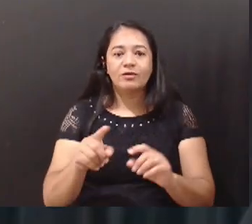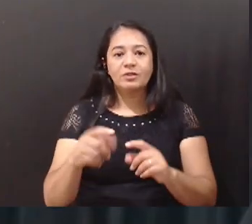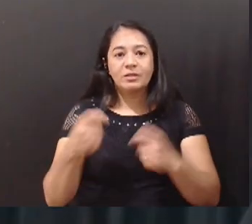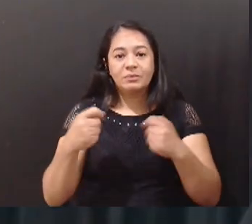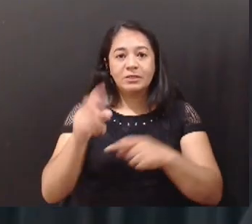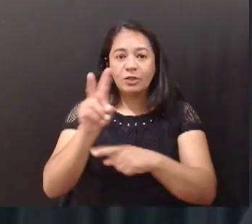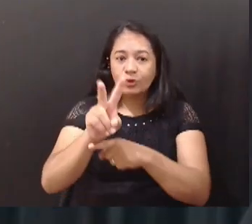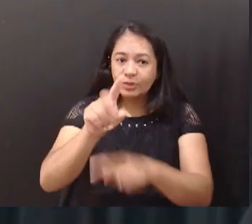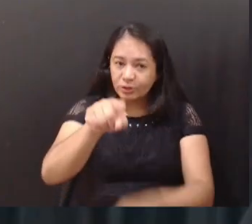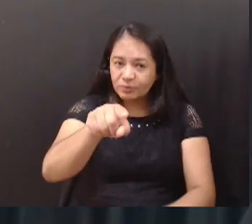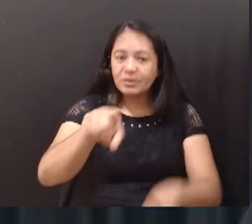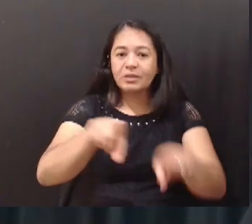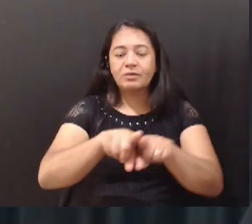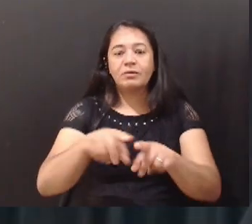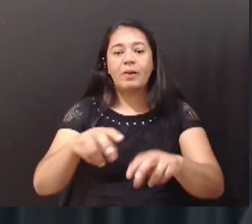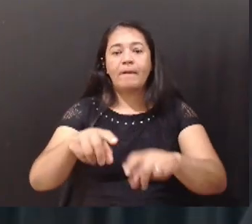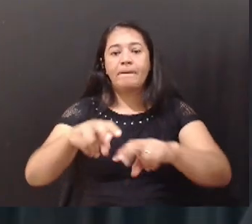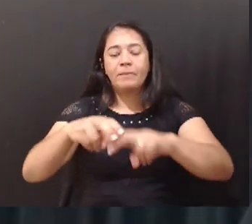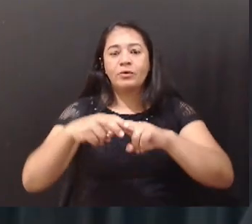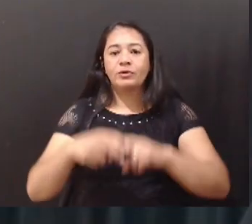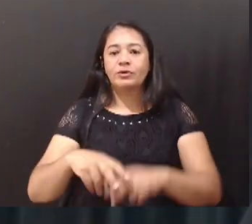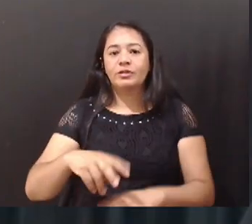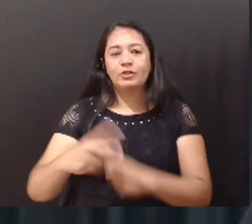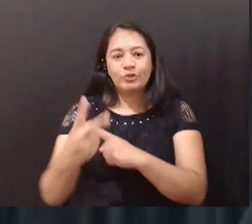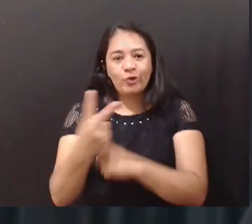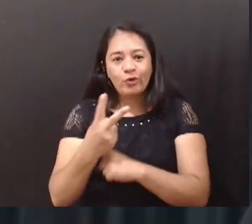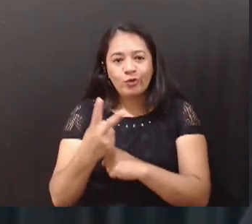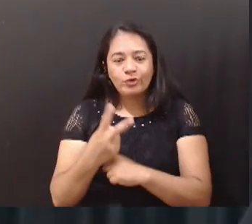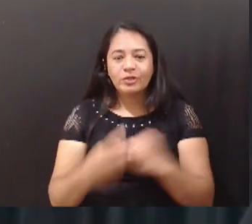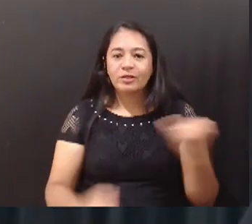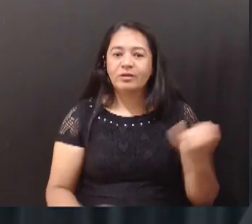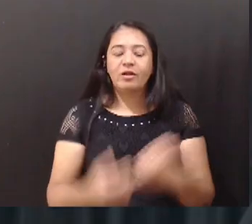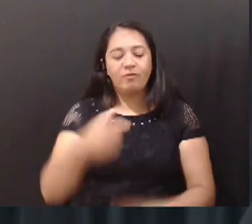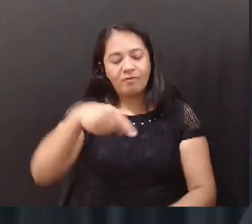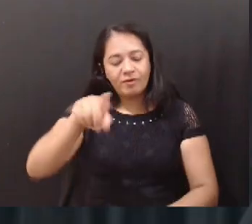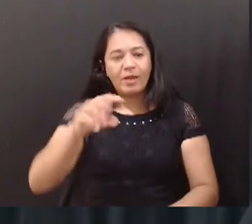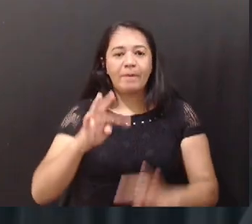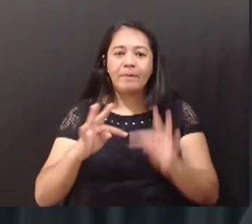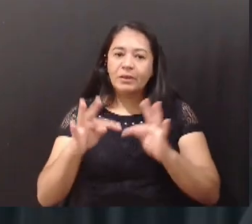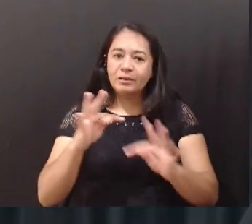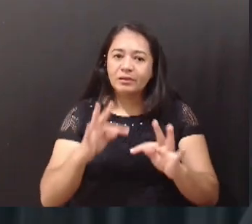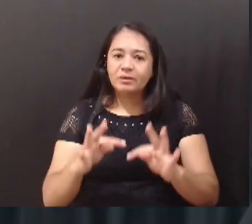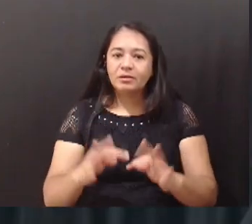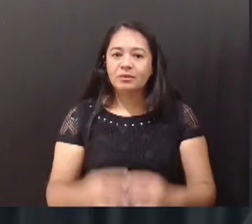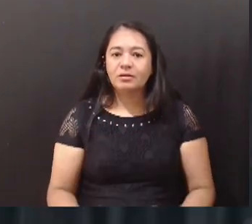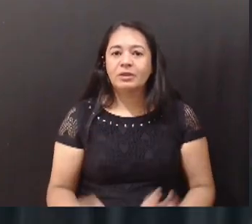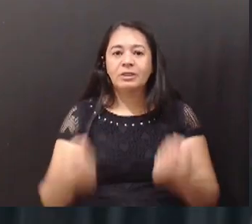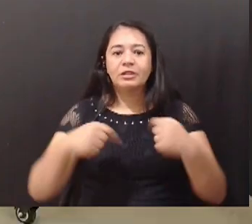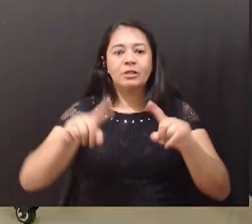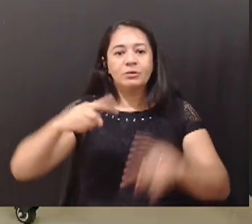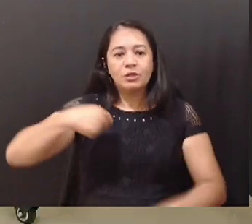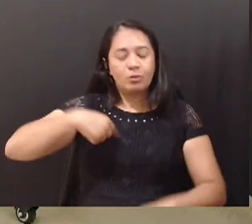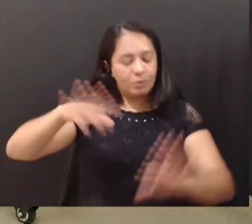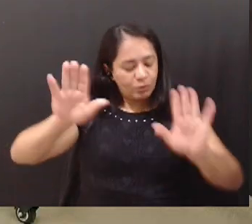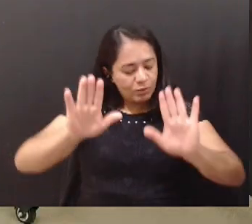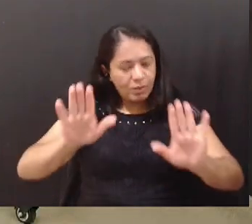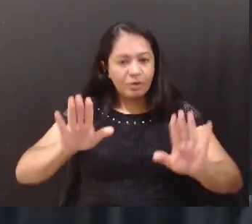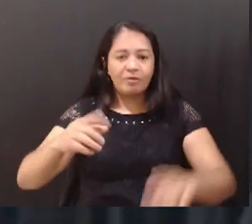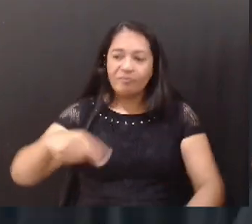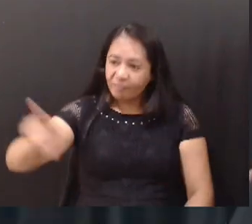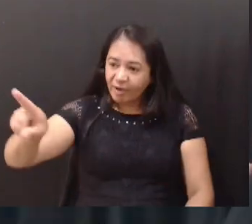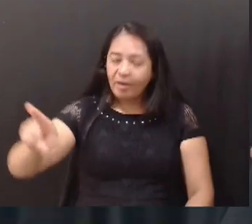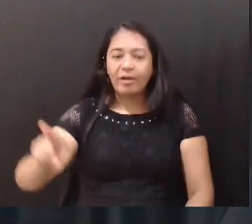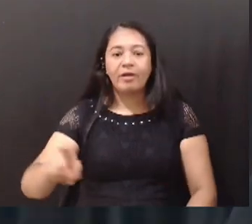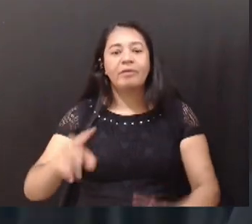o autocuidado é tão importante. Vá para a terapia. Não precisa nem ser comigo, hein? Vá procurar ajuda.